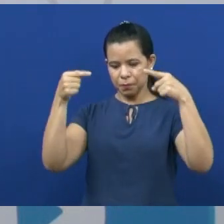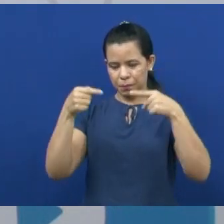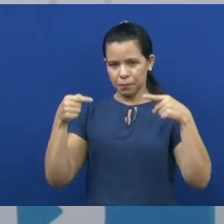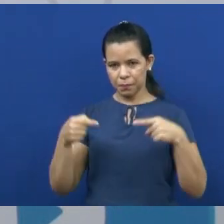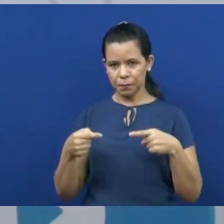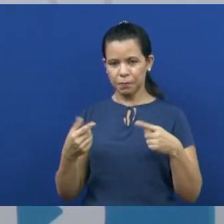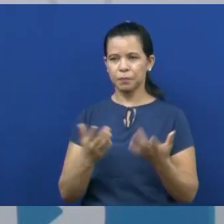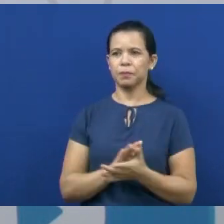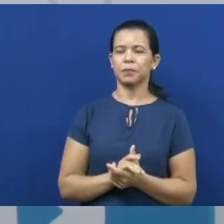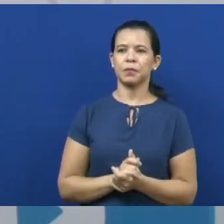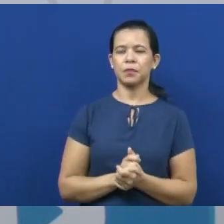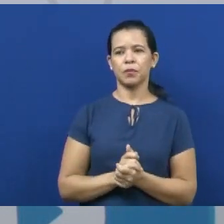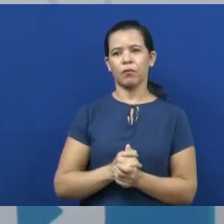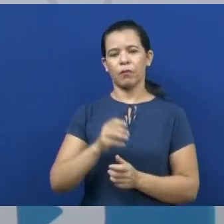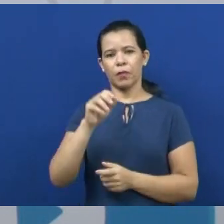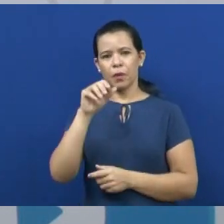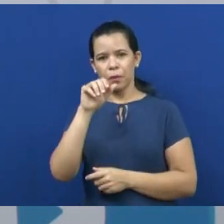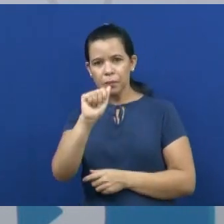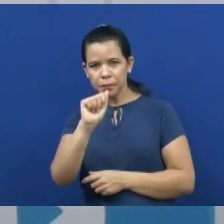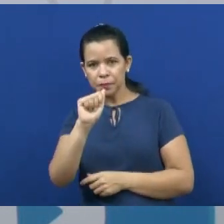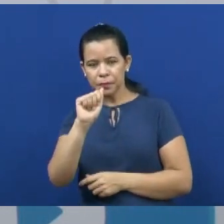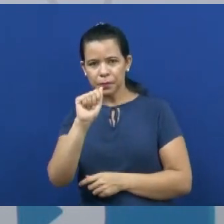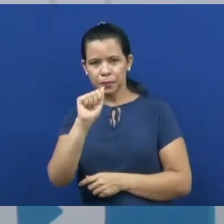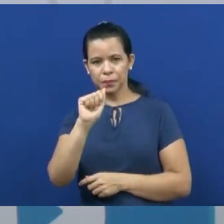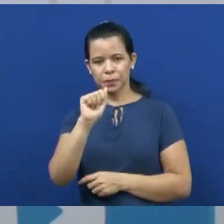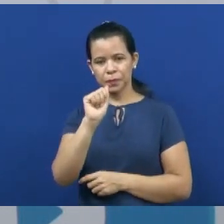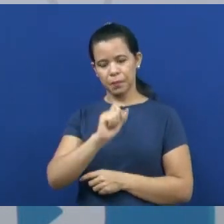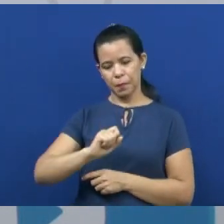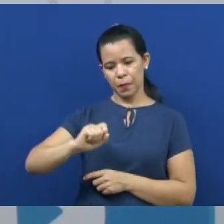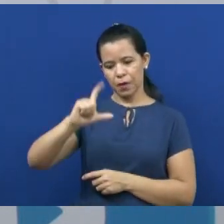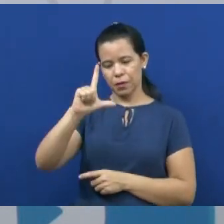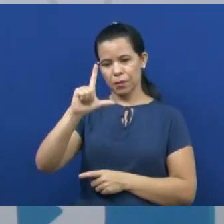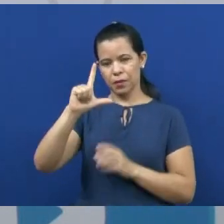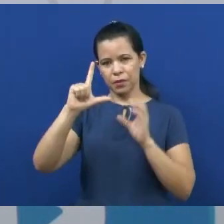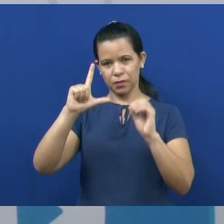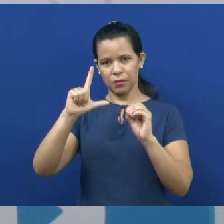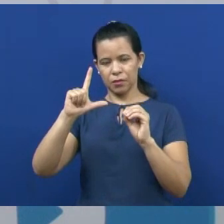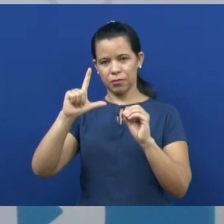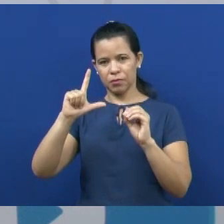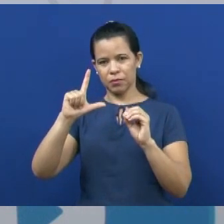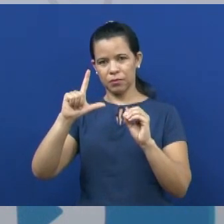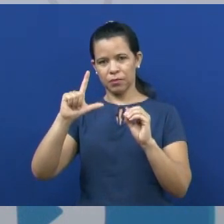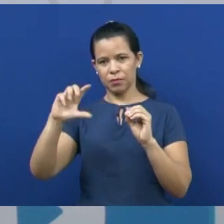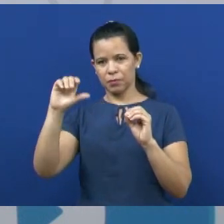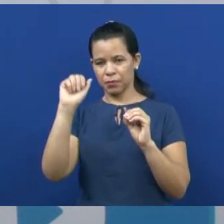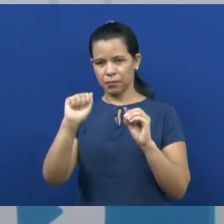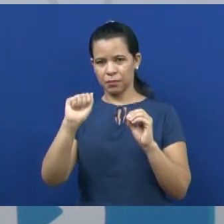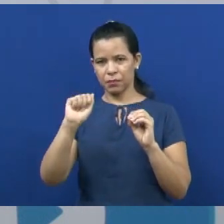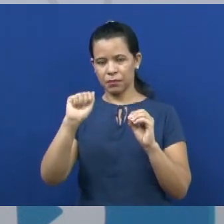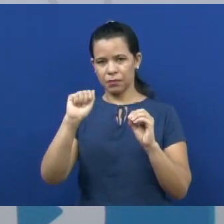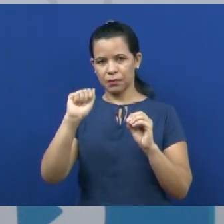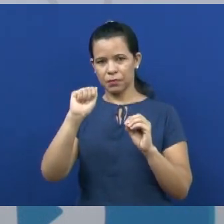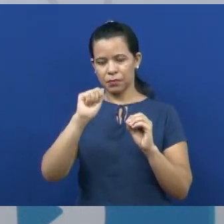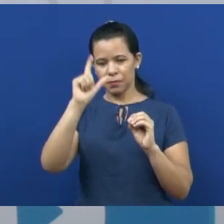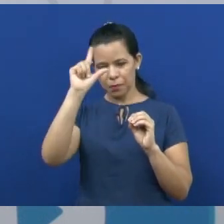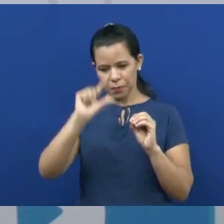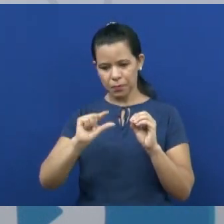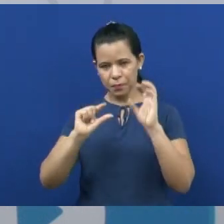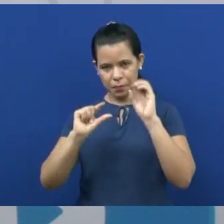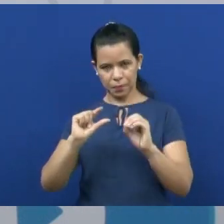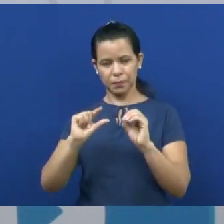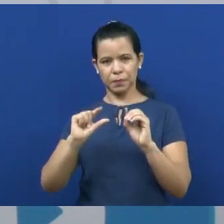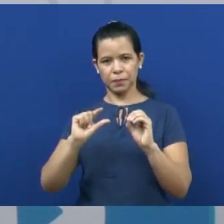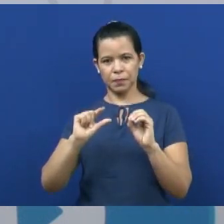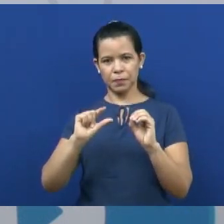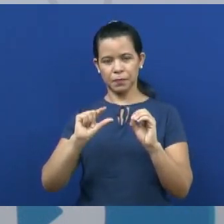a, quando o meu a for maior que 0 e quando o meu a for menor que 0